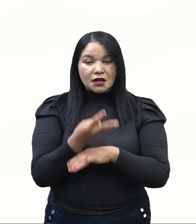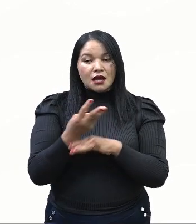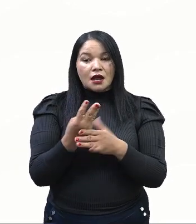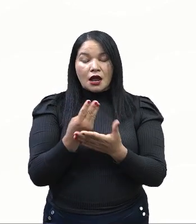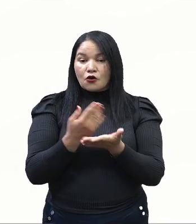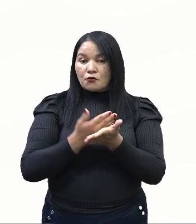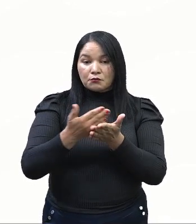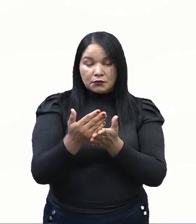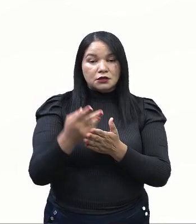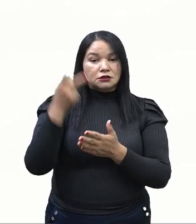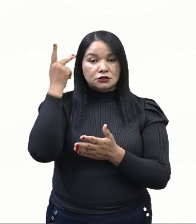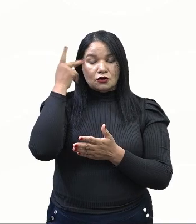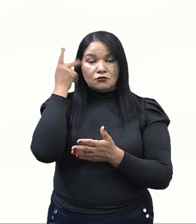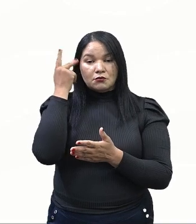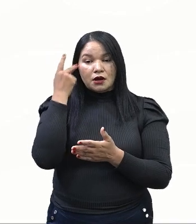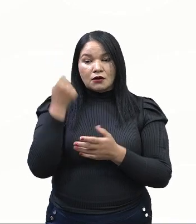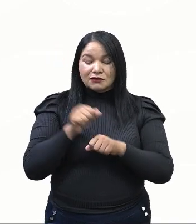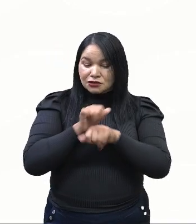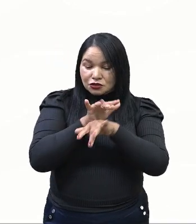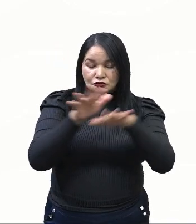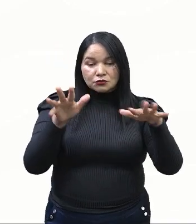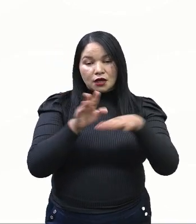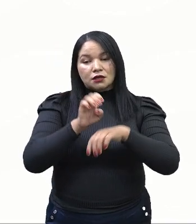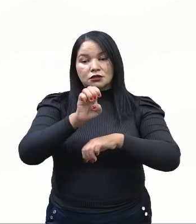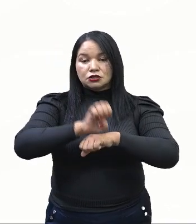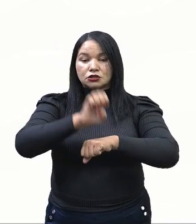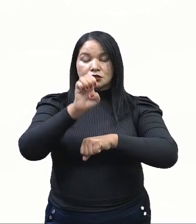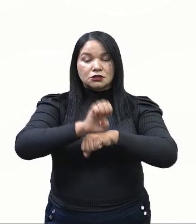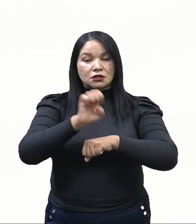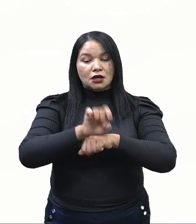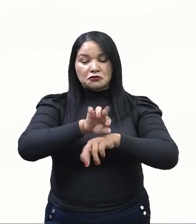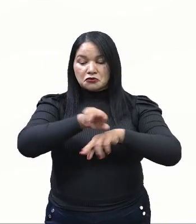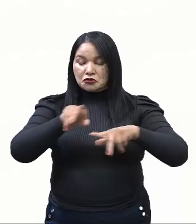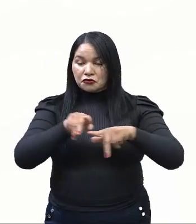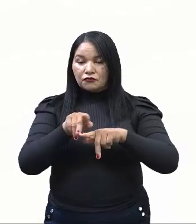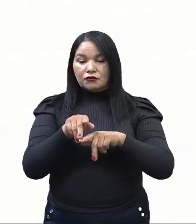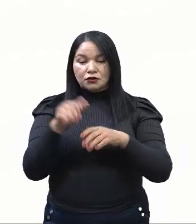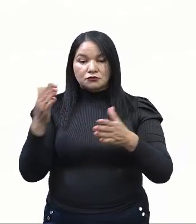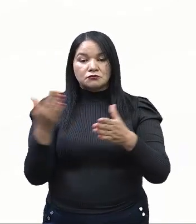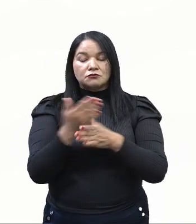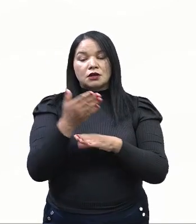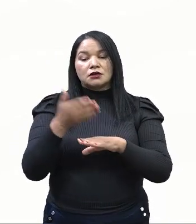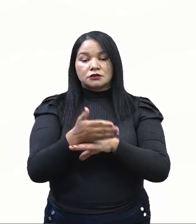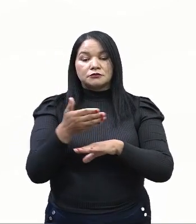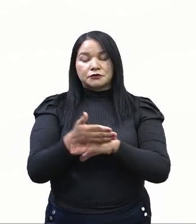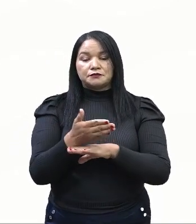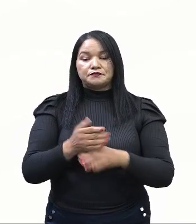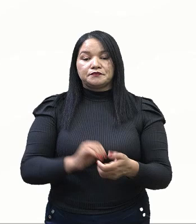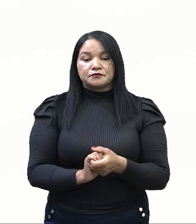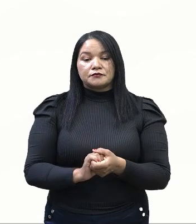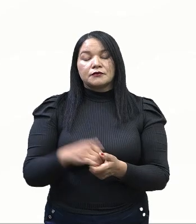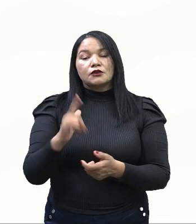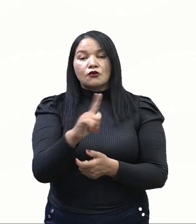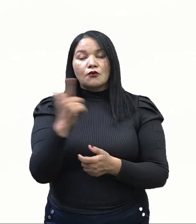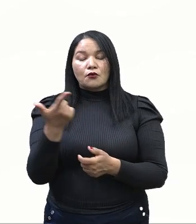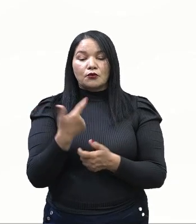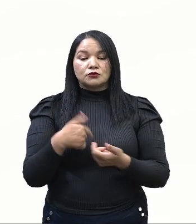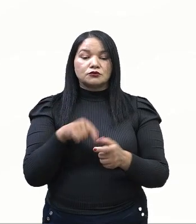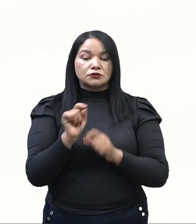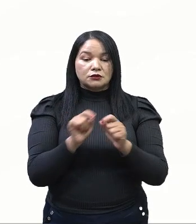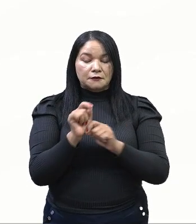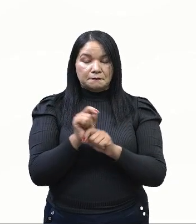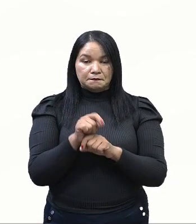ela se espalha em vários estados do país. Em outro momento que a gente vai observar esse movimento